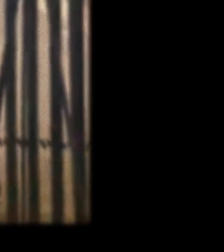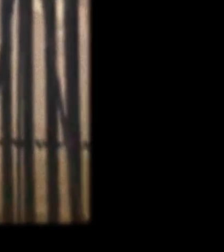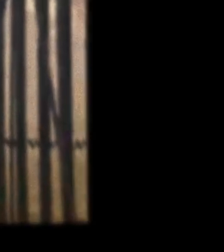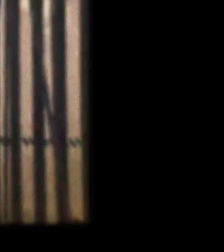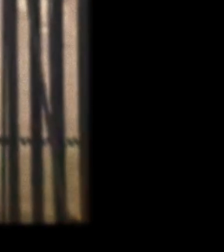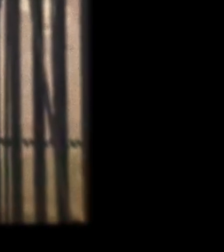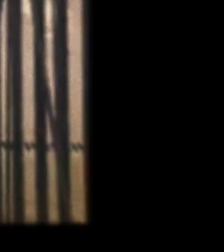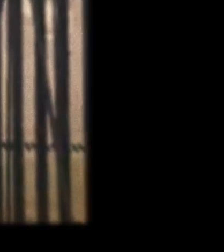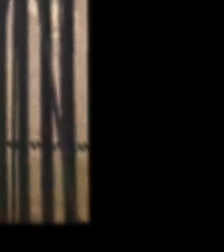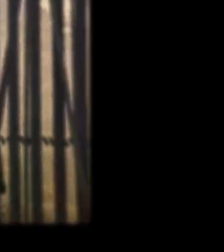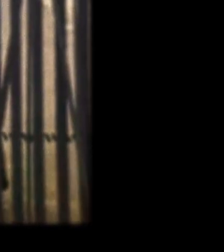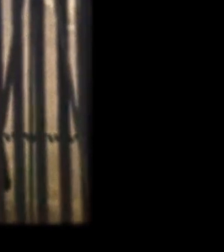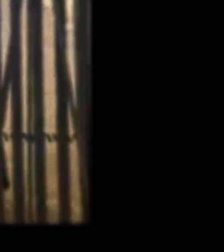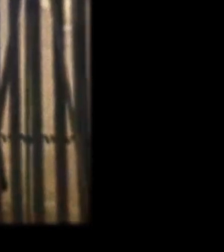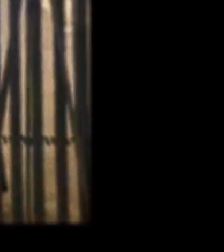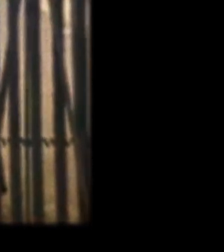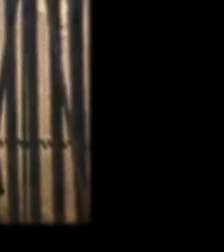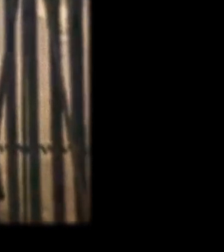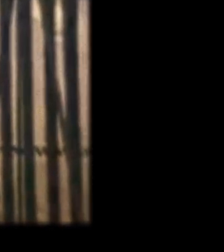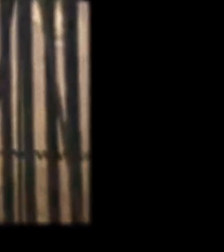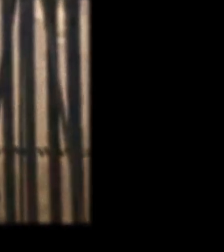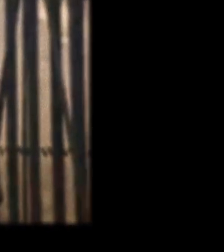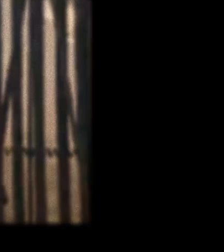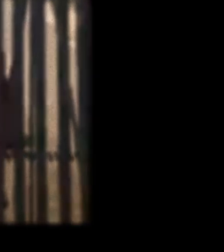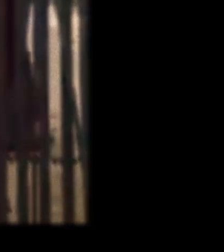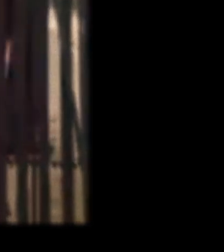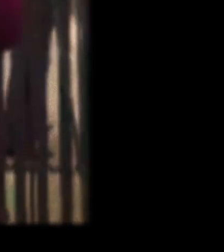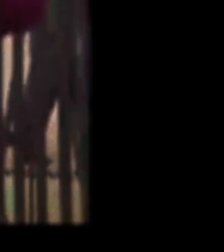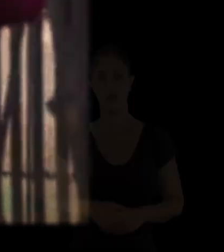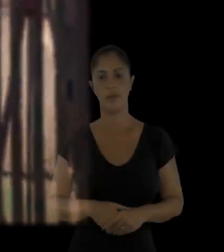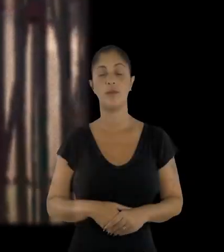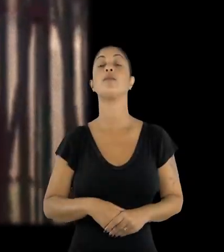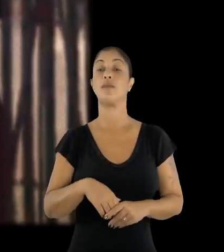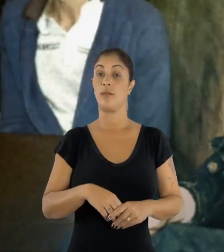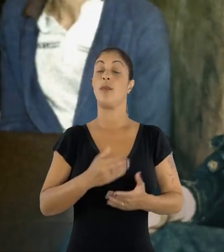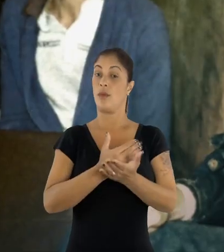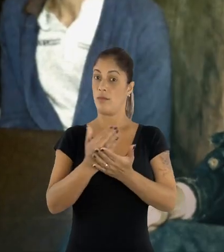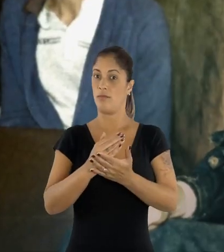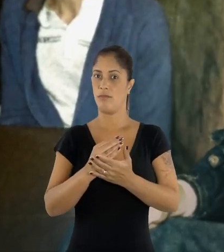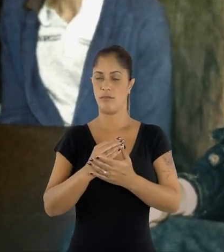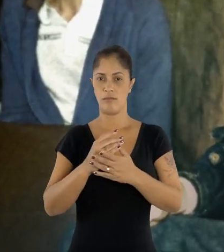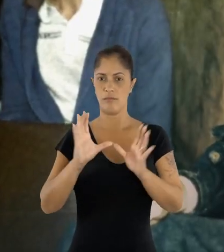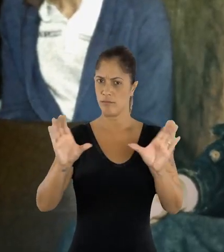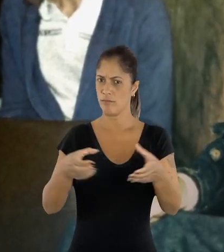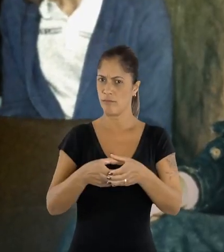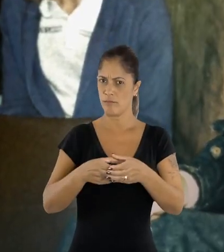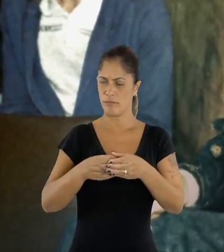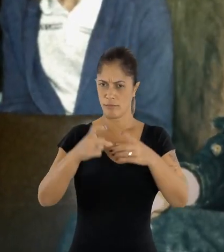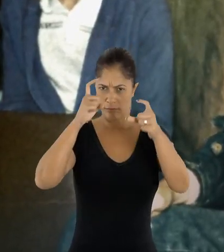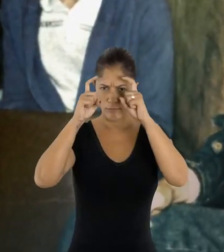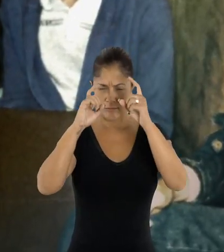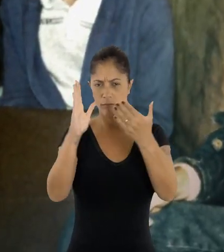Em uma portaria, várias pessoas passam por 2 seguranças. No CEPIS se reuniram